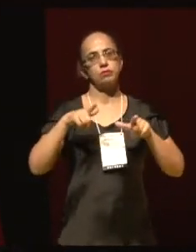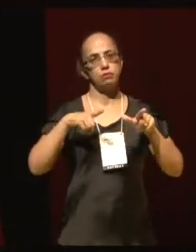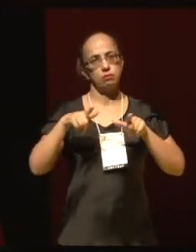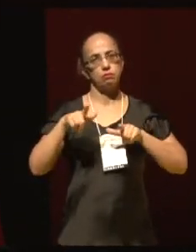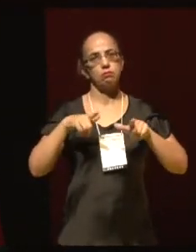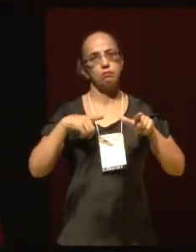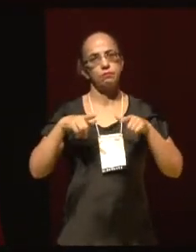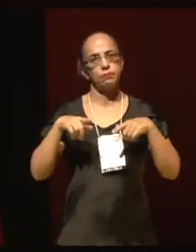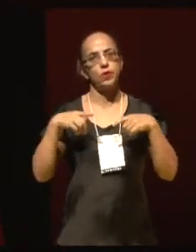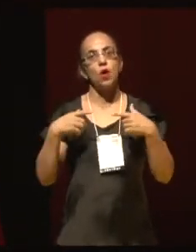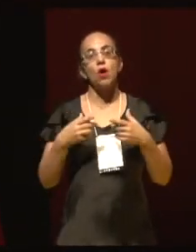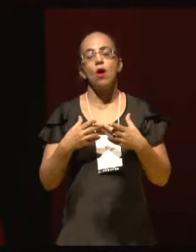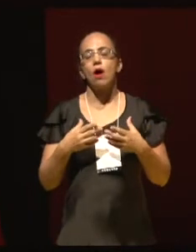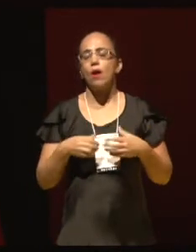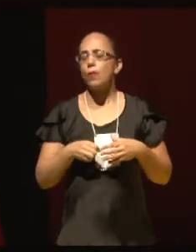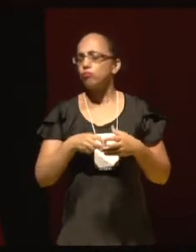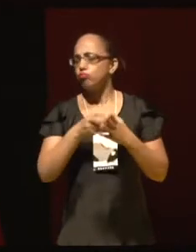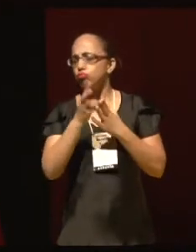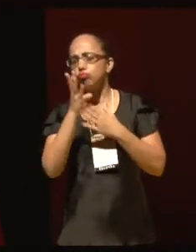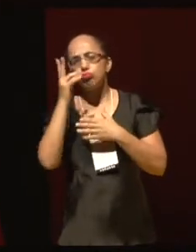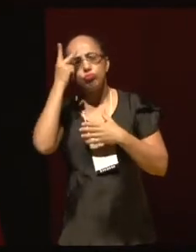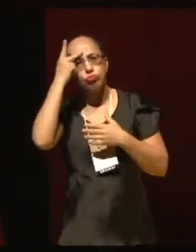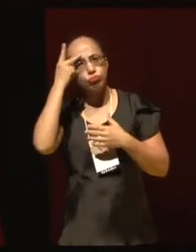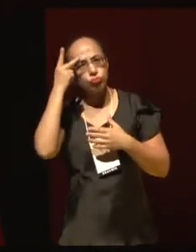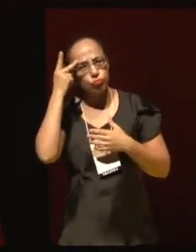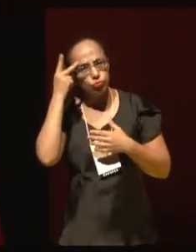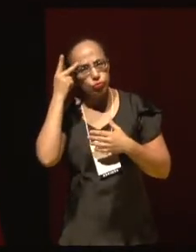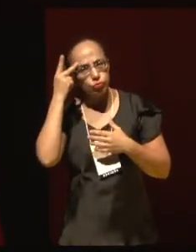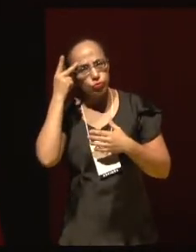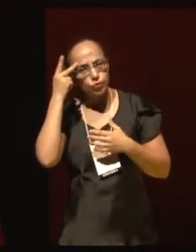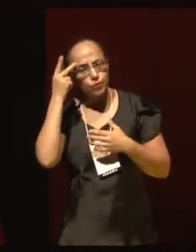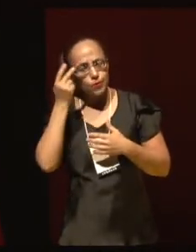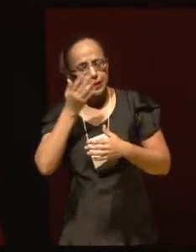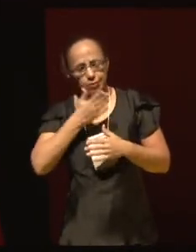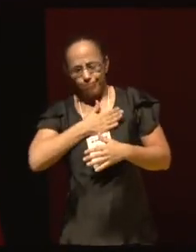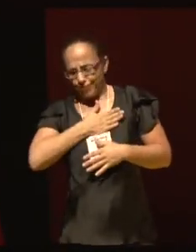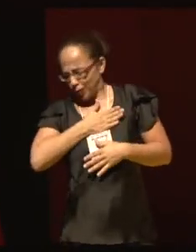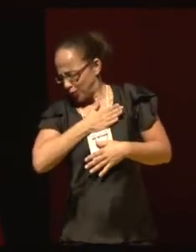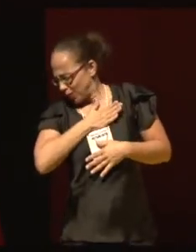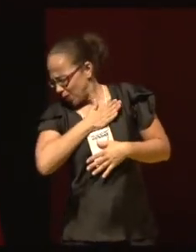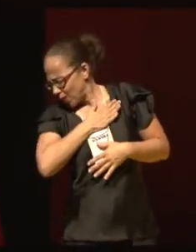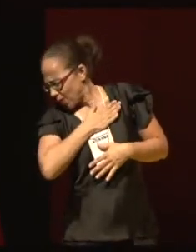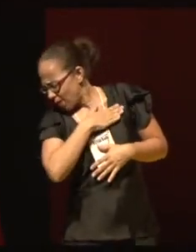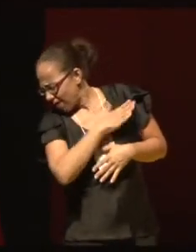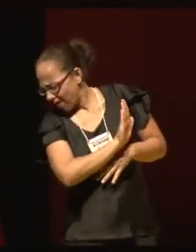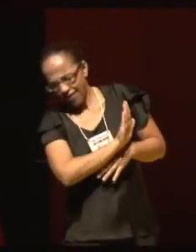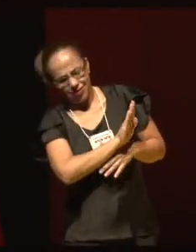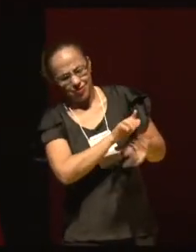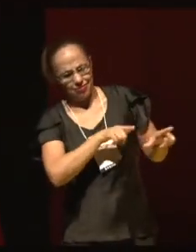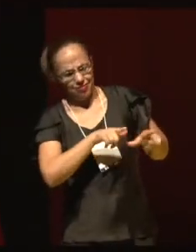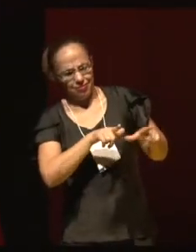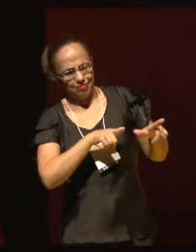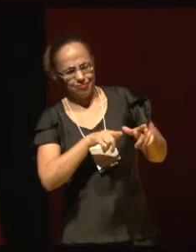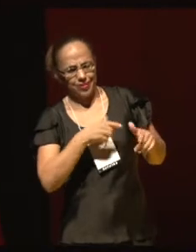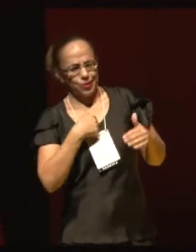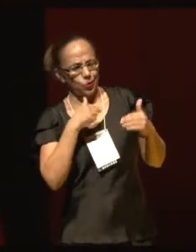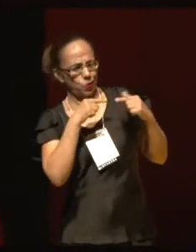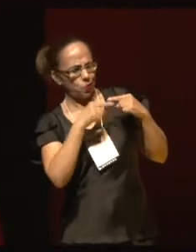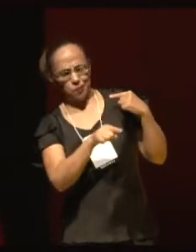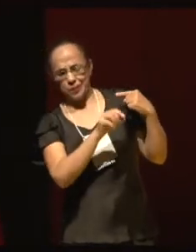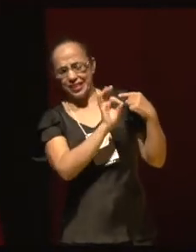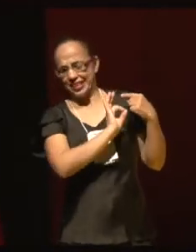Há muitas pessoas que têm adicção ao trabalho, há outras pessoas que não têm nada de adicção ao